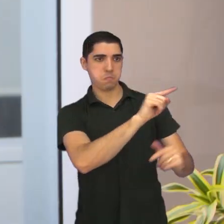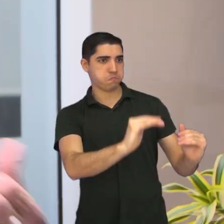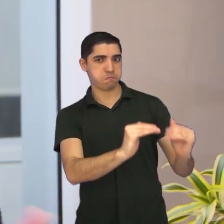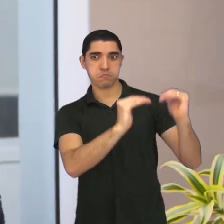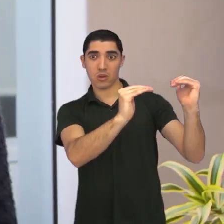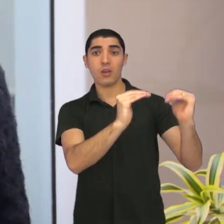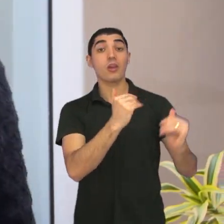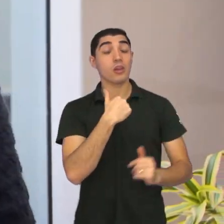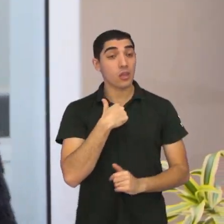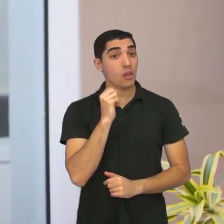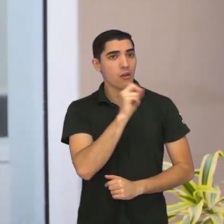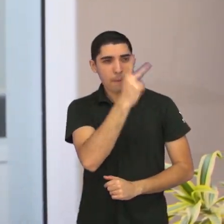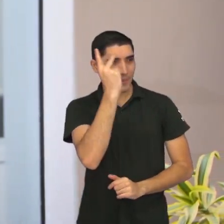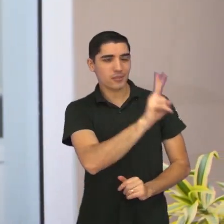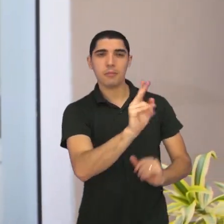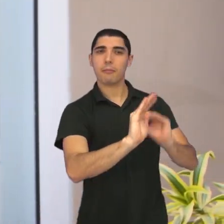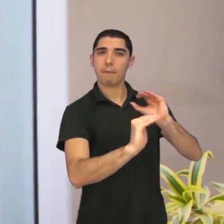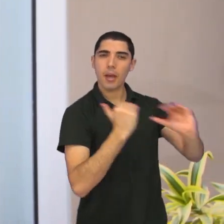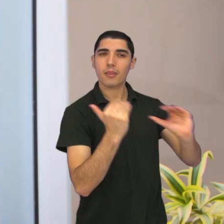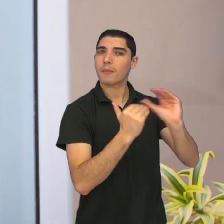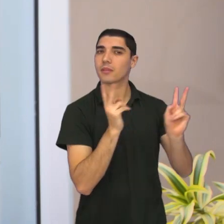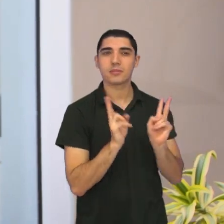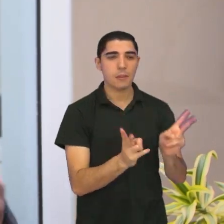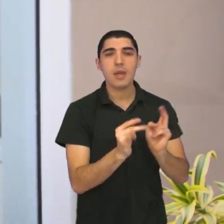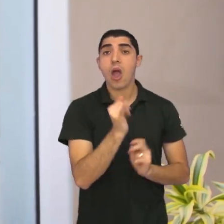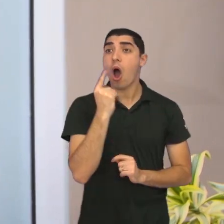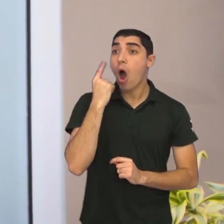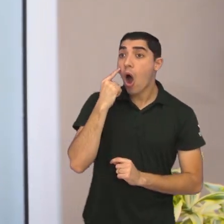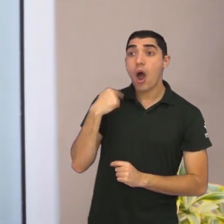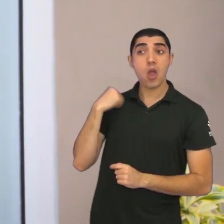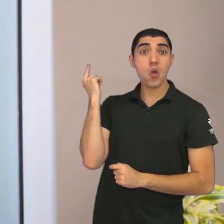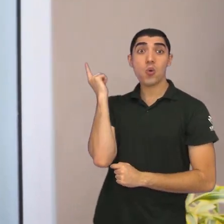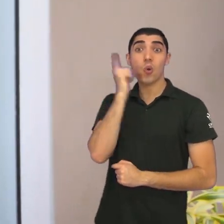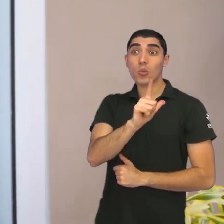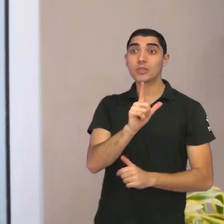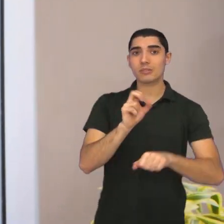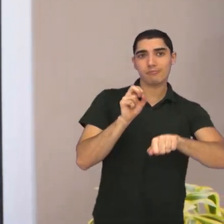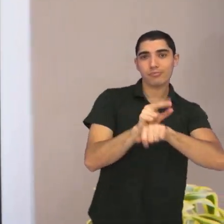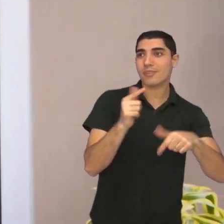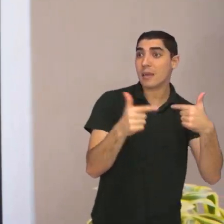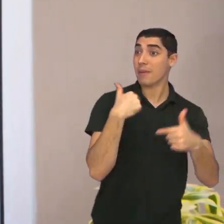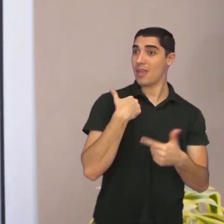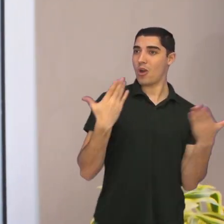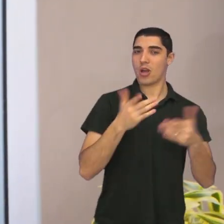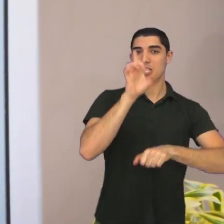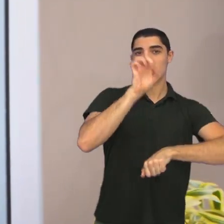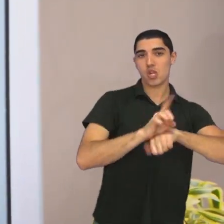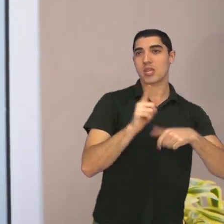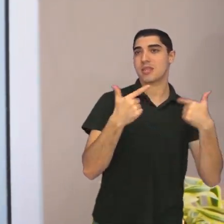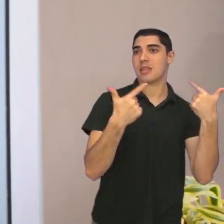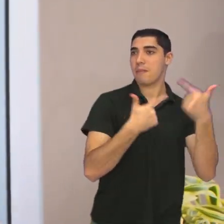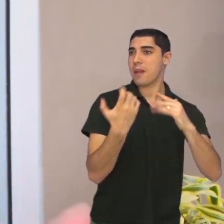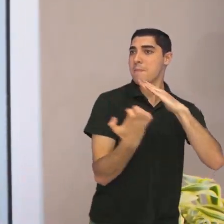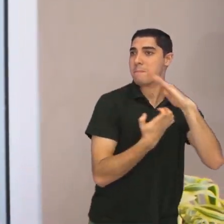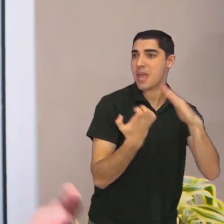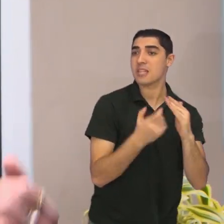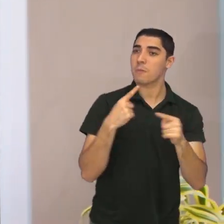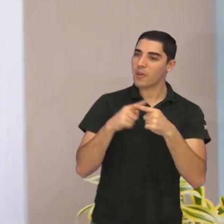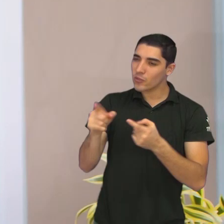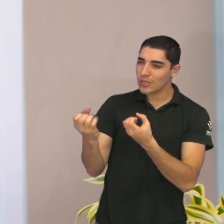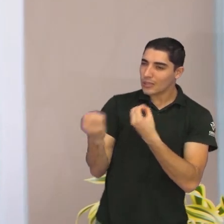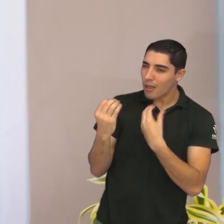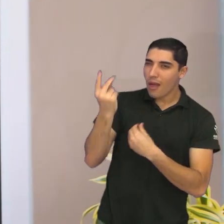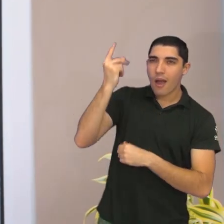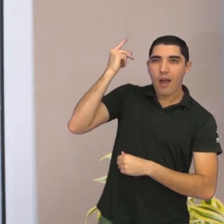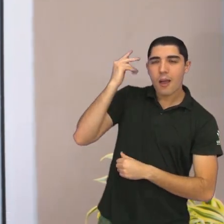muito bacana. Vira e mexe eu recebo mensagens e falo assim, olha, consegui superar um trabalho, hoje eu sou diretora da empresa X graças a